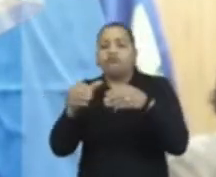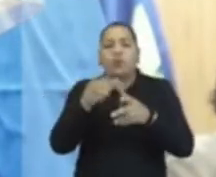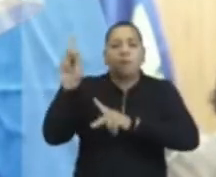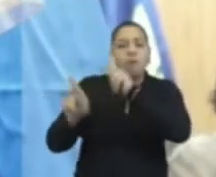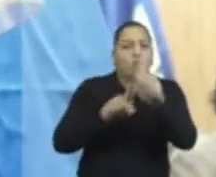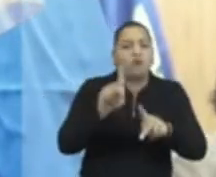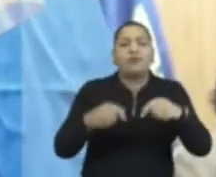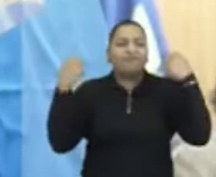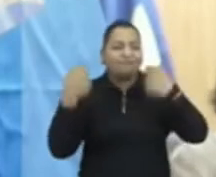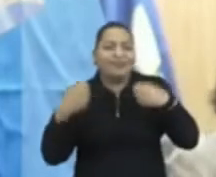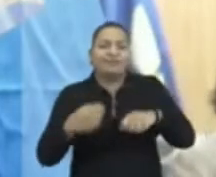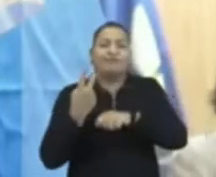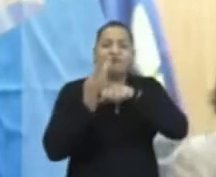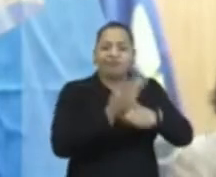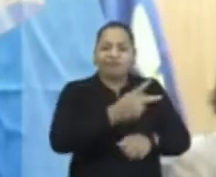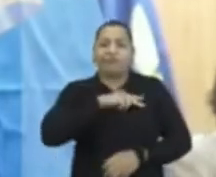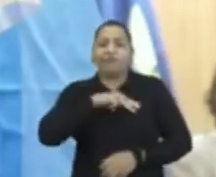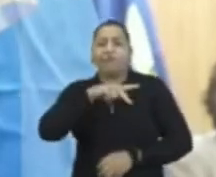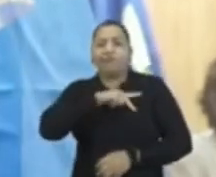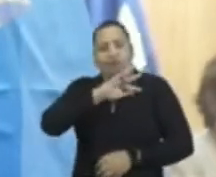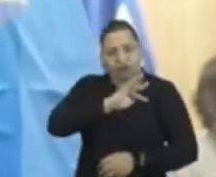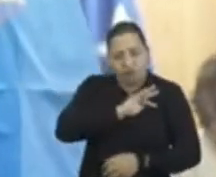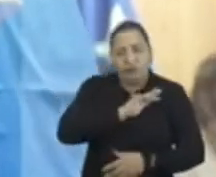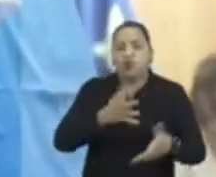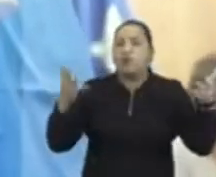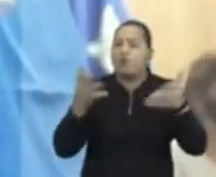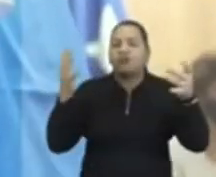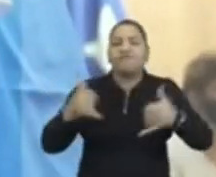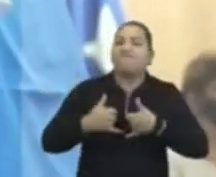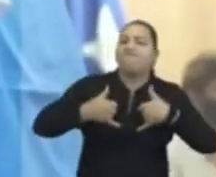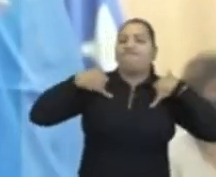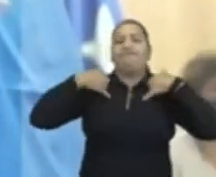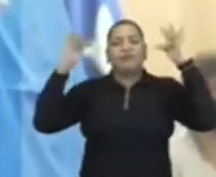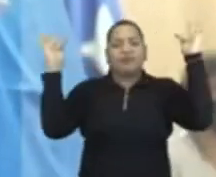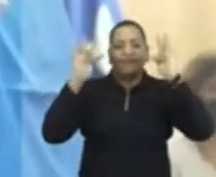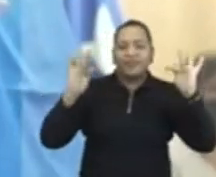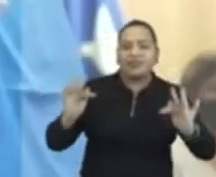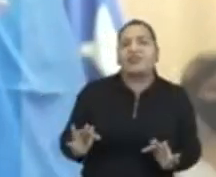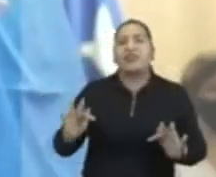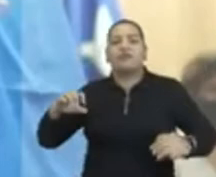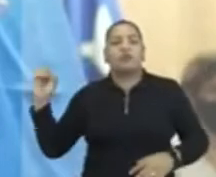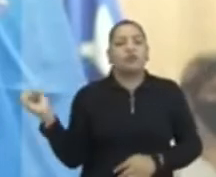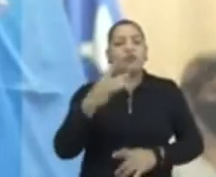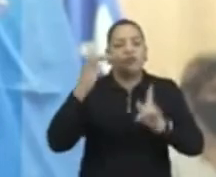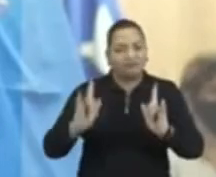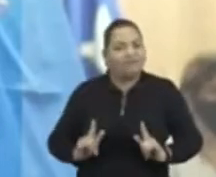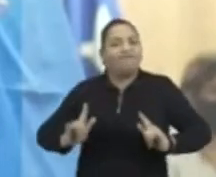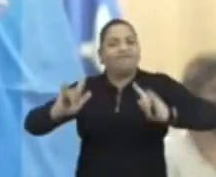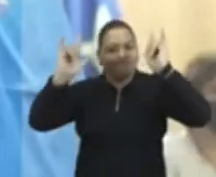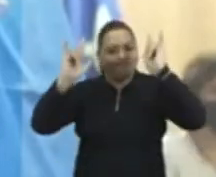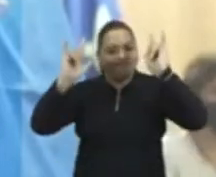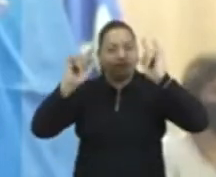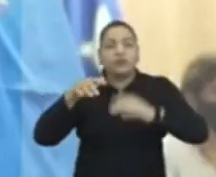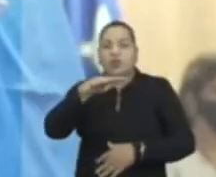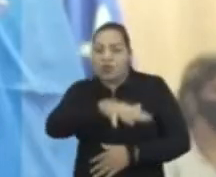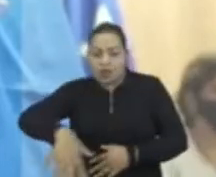instituição, hoje o MPF tem a honra e a felicidade de inaugurar uma nova sede, com